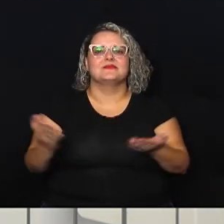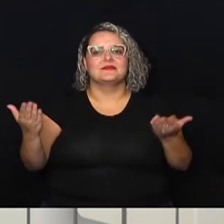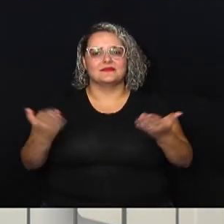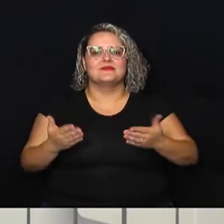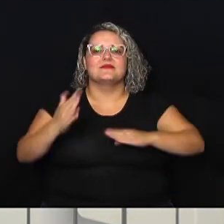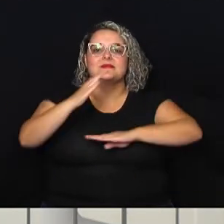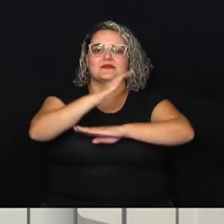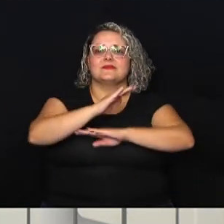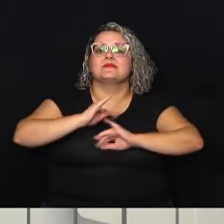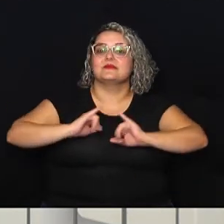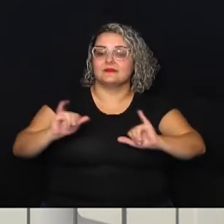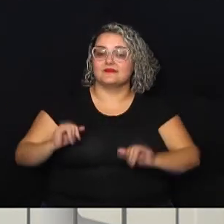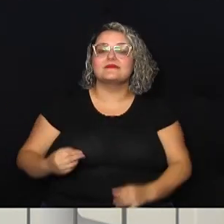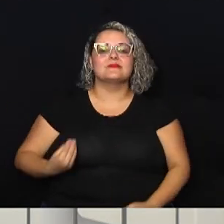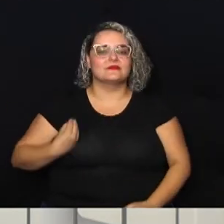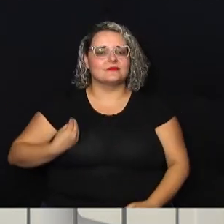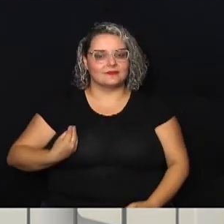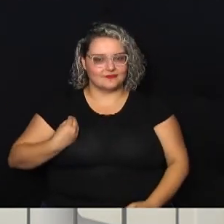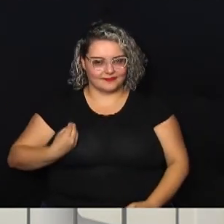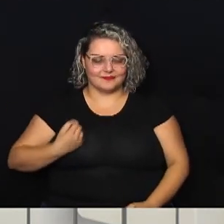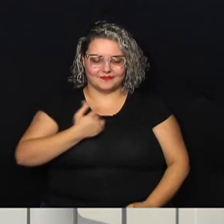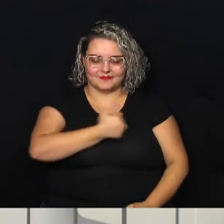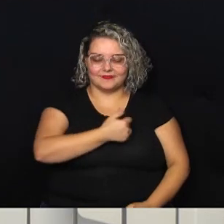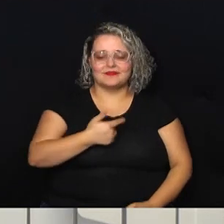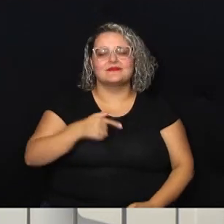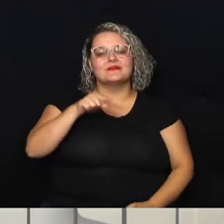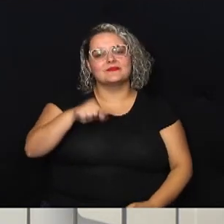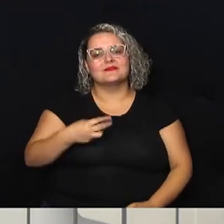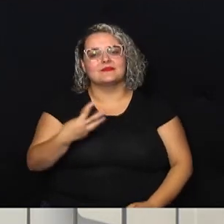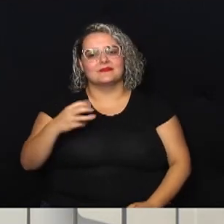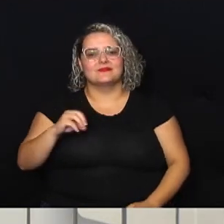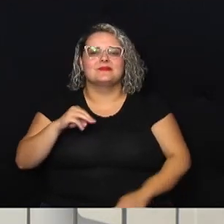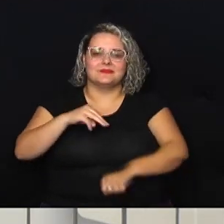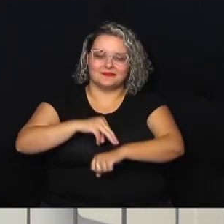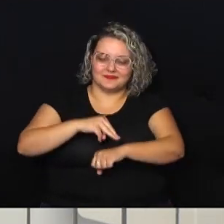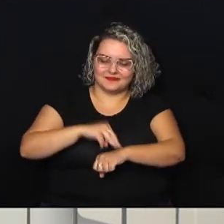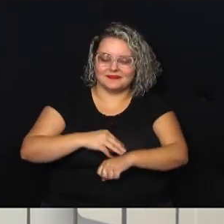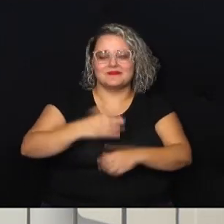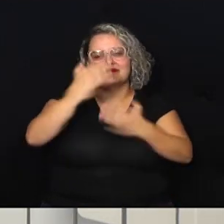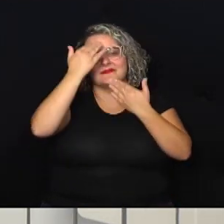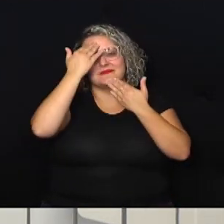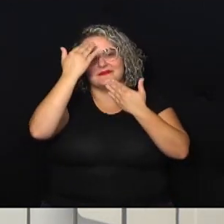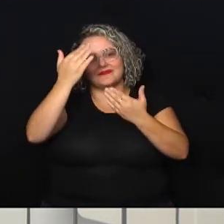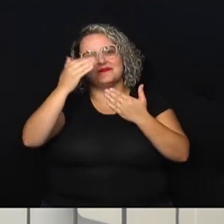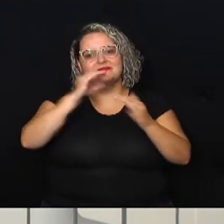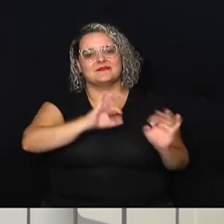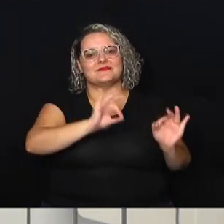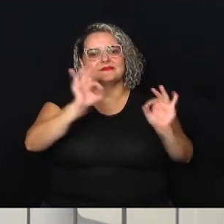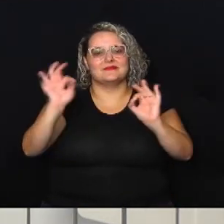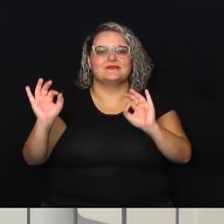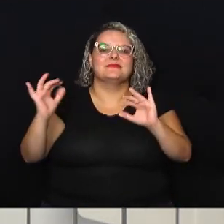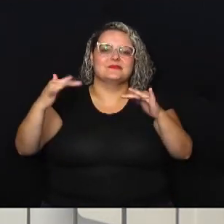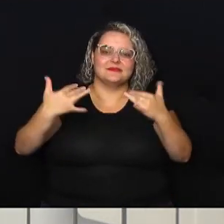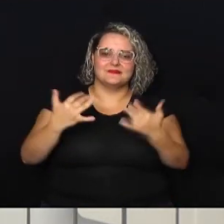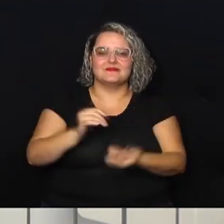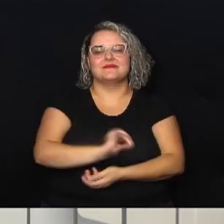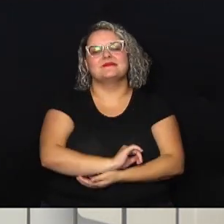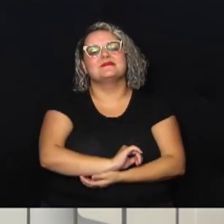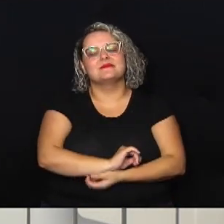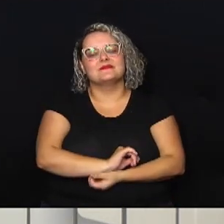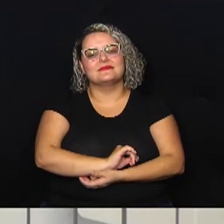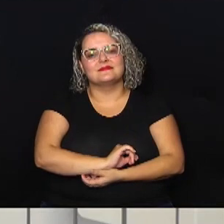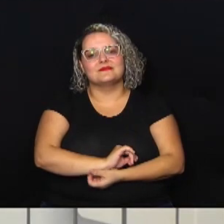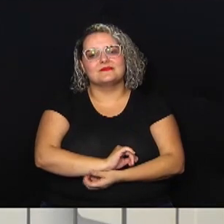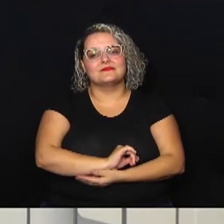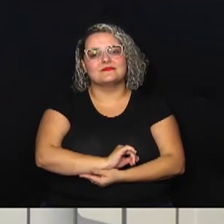Câmara Notícia ao vivo, meio-dia mais 30 minutos. Muito obrigado, viu, pela sua companhia, pela sua audiência